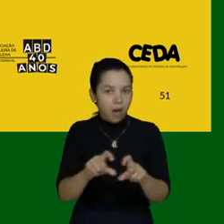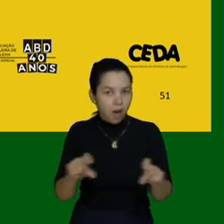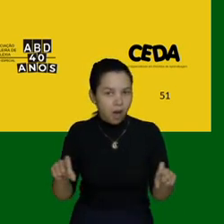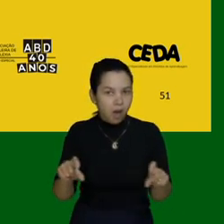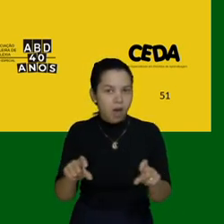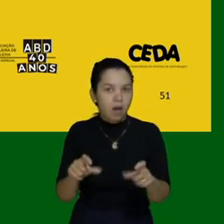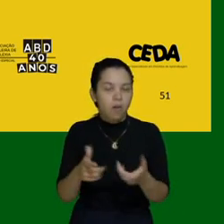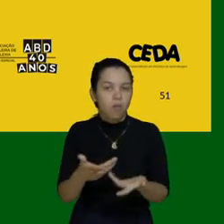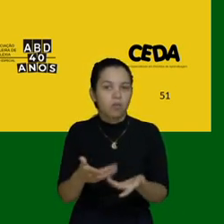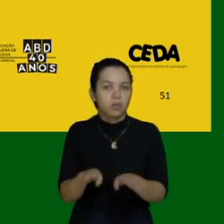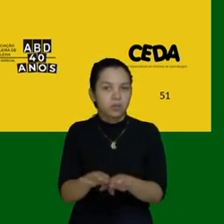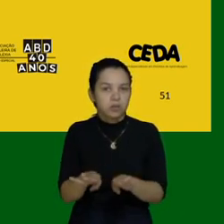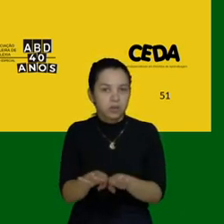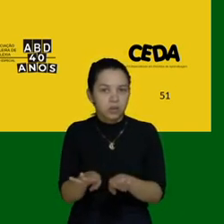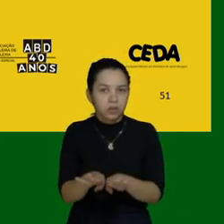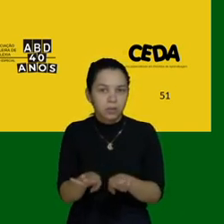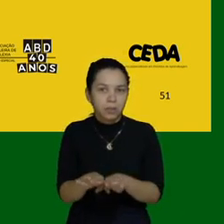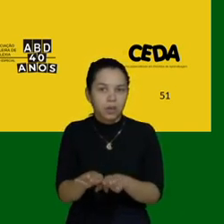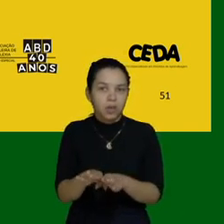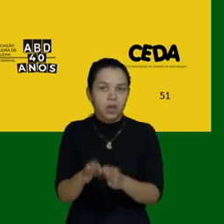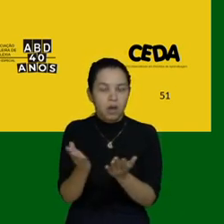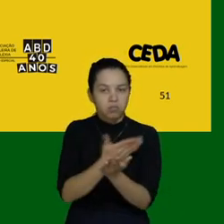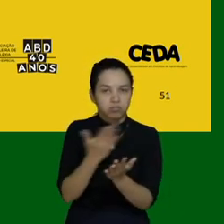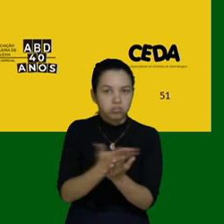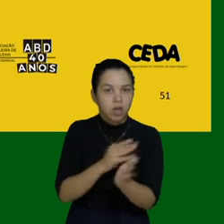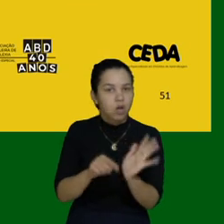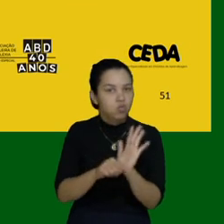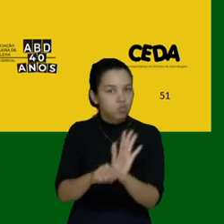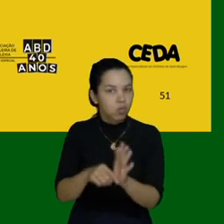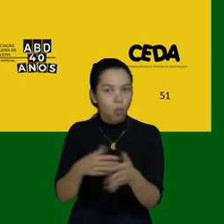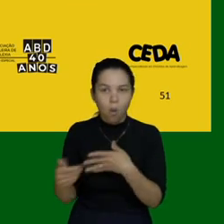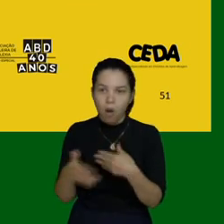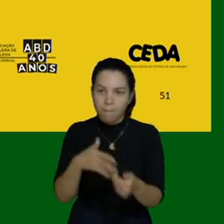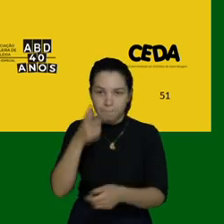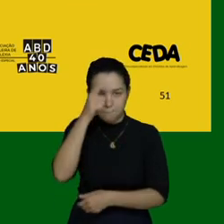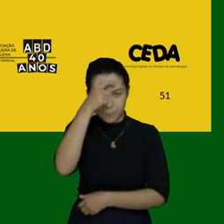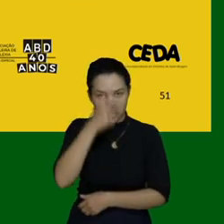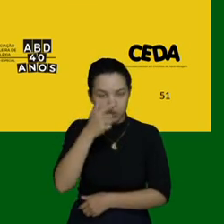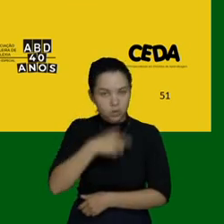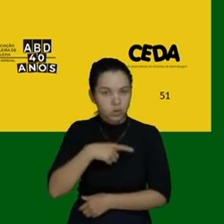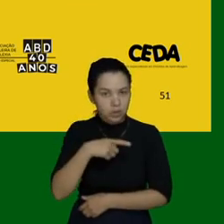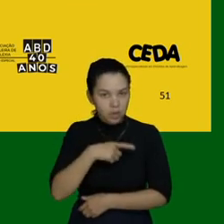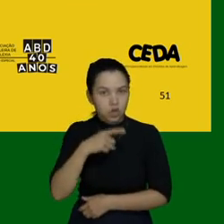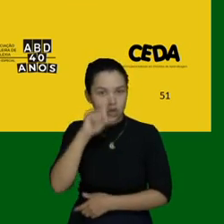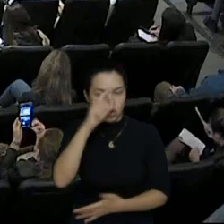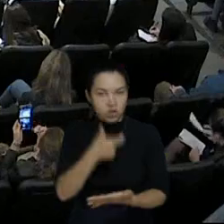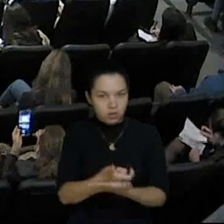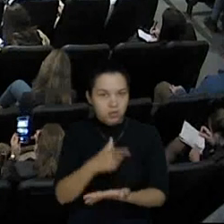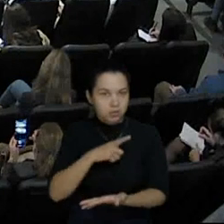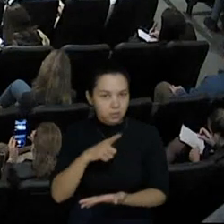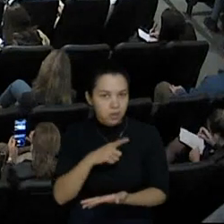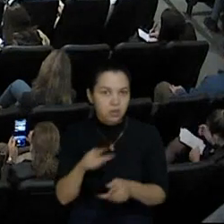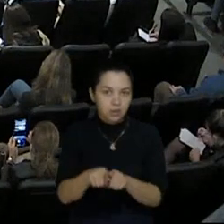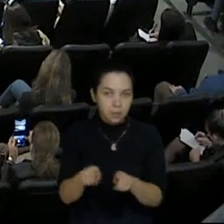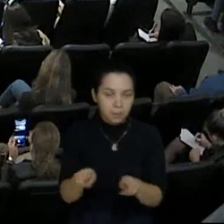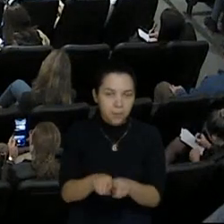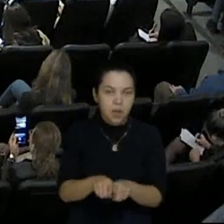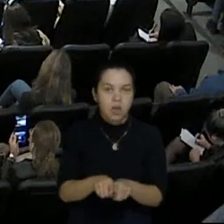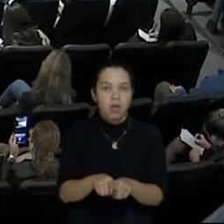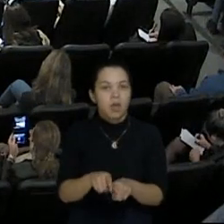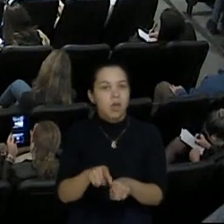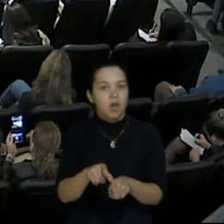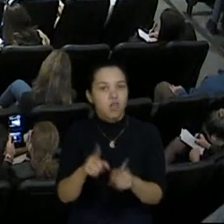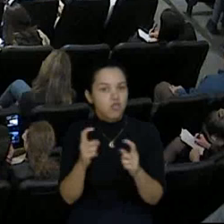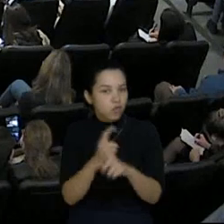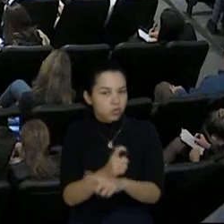ajuda a qualquer pessoa com dificuldade de aprendizagem a ser alfabetizada e até aquelas que não têm dificuldade né